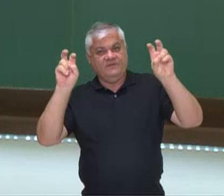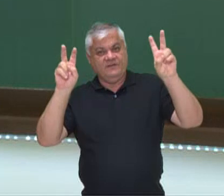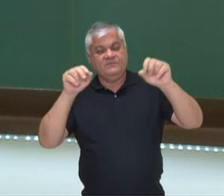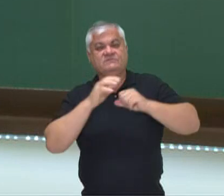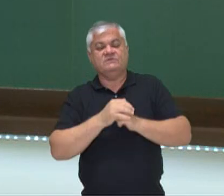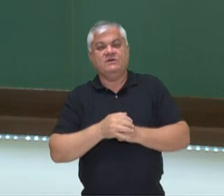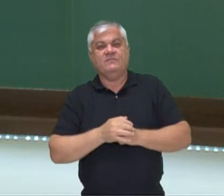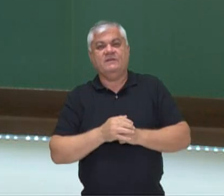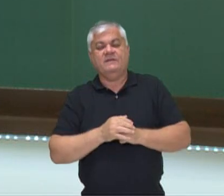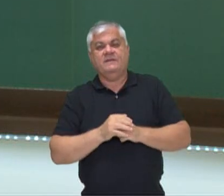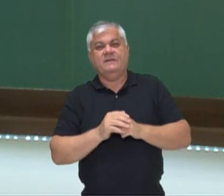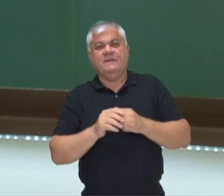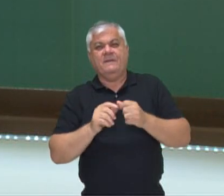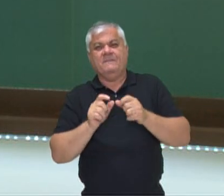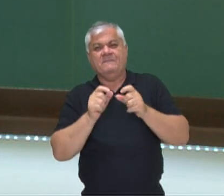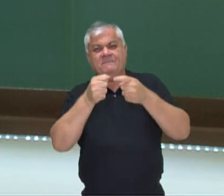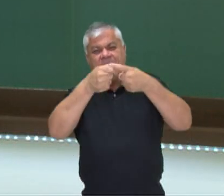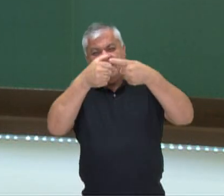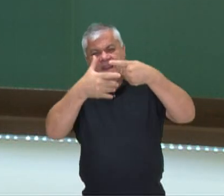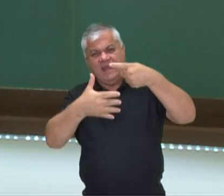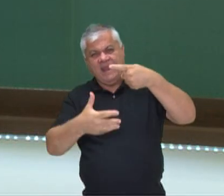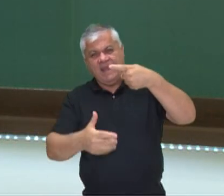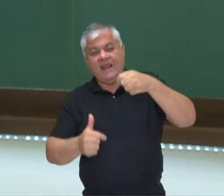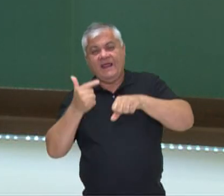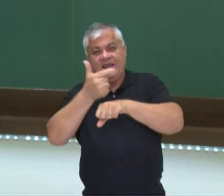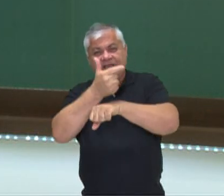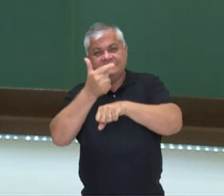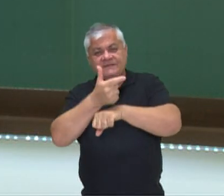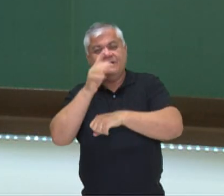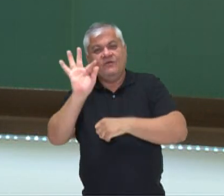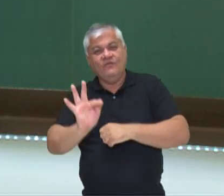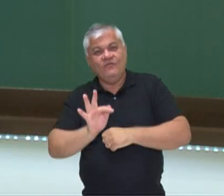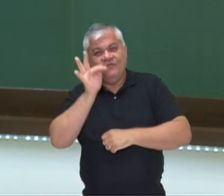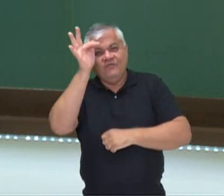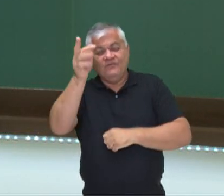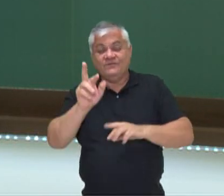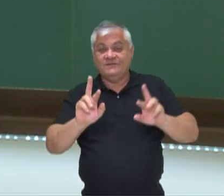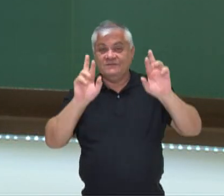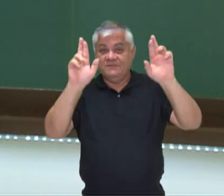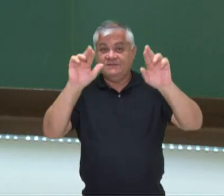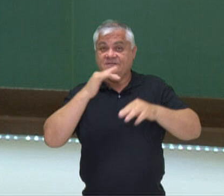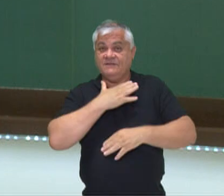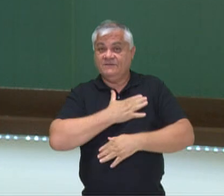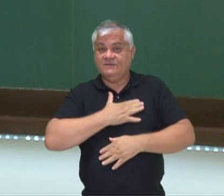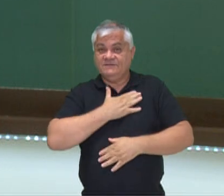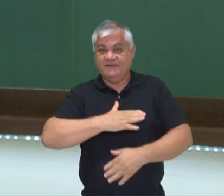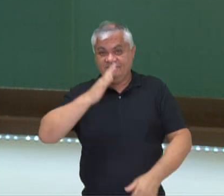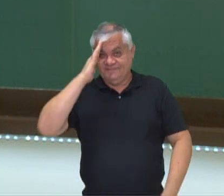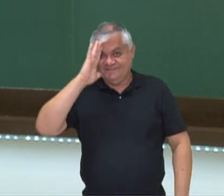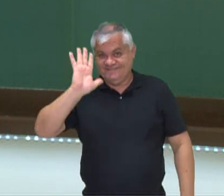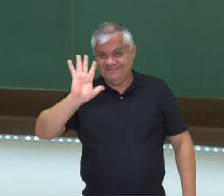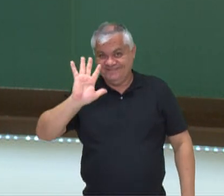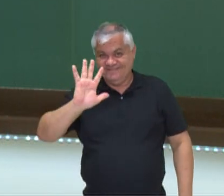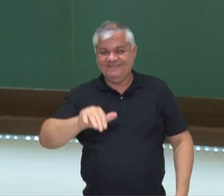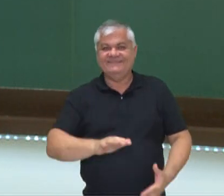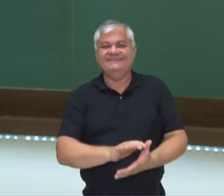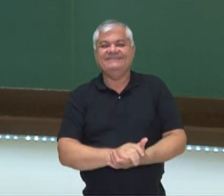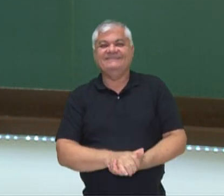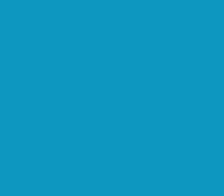sobre o repertório lexical relativo ao futuro. Eu espero que vocês tenham gostado e até breve.